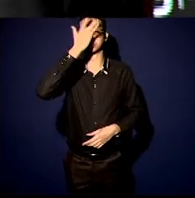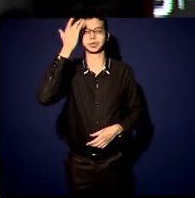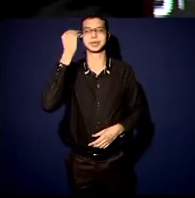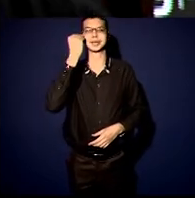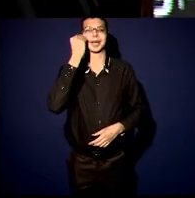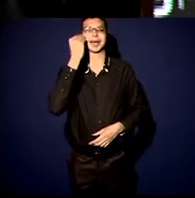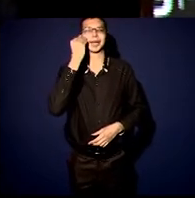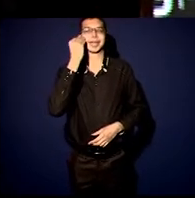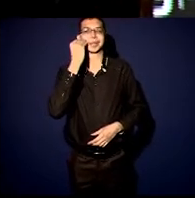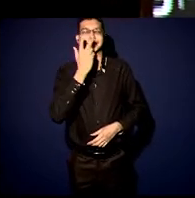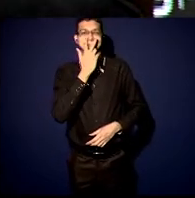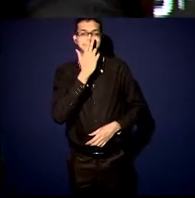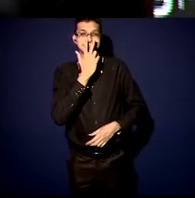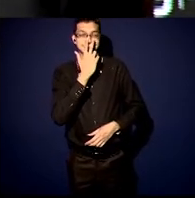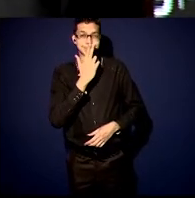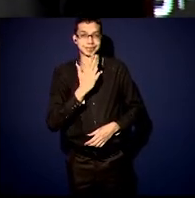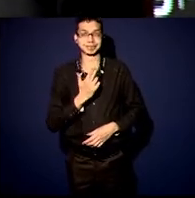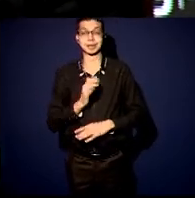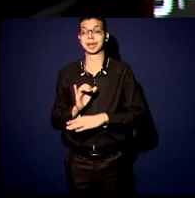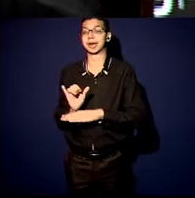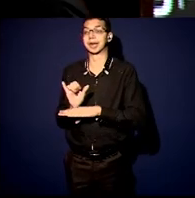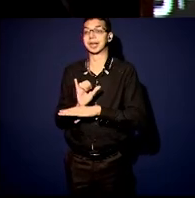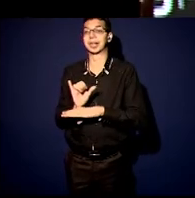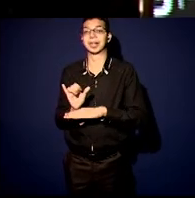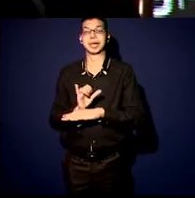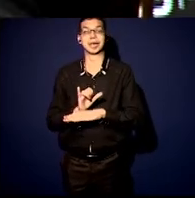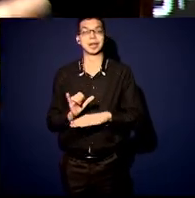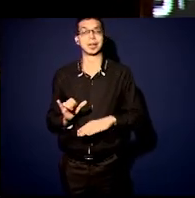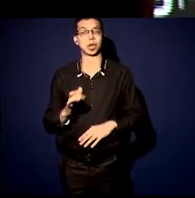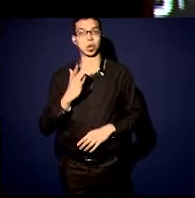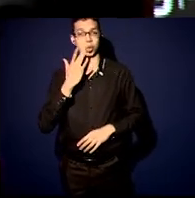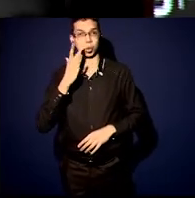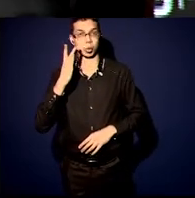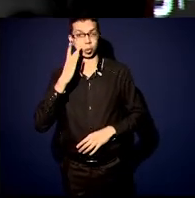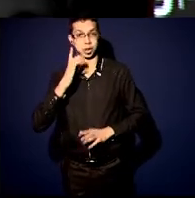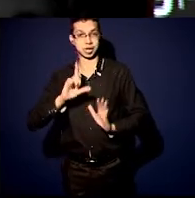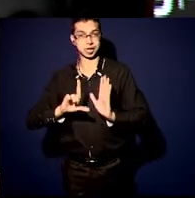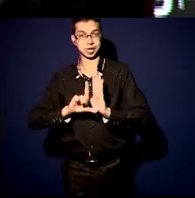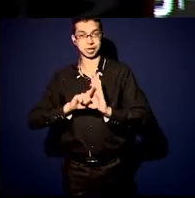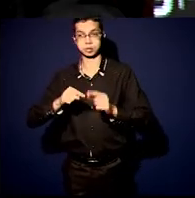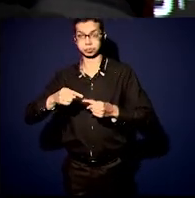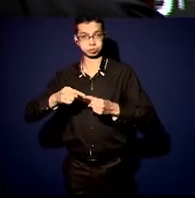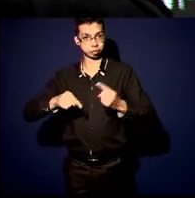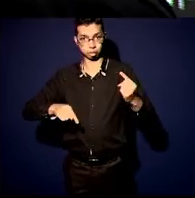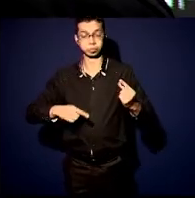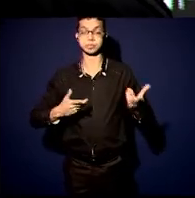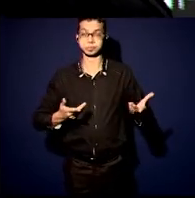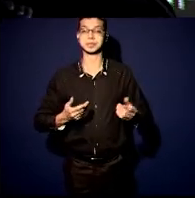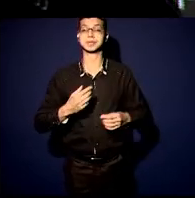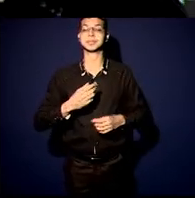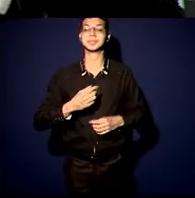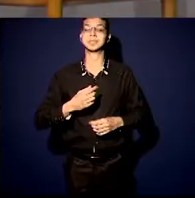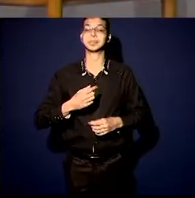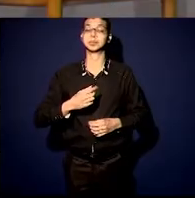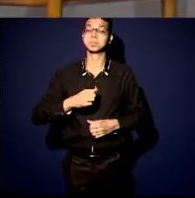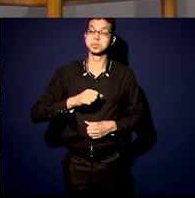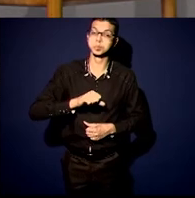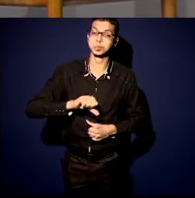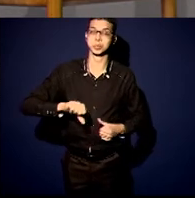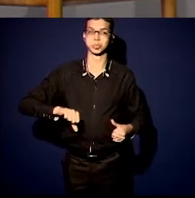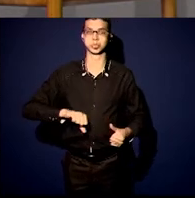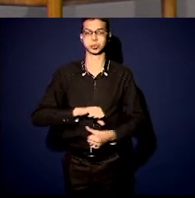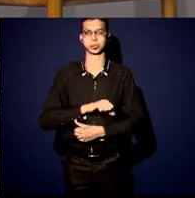como se fosse uma espécie de Rei Midas transformar ouro ilegal em Ouro legal então o ministro nós estamos trabalhando nessa visão